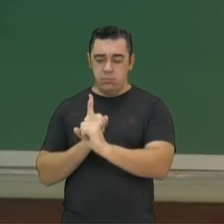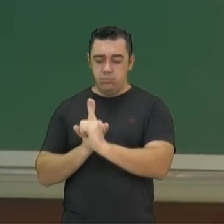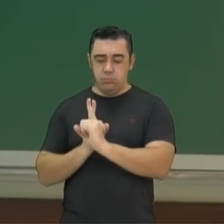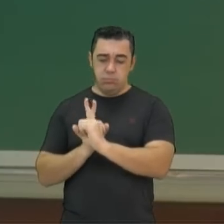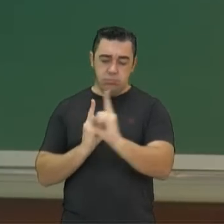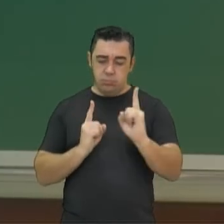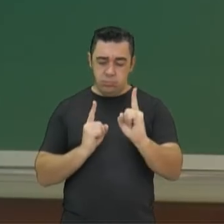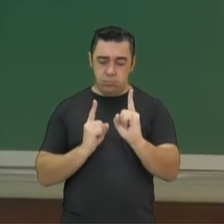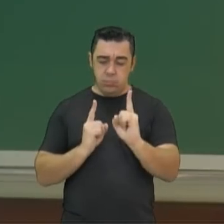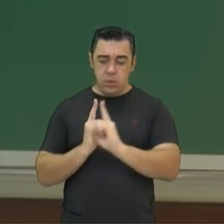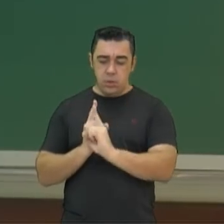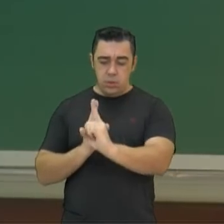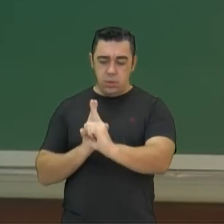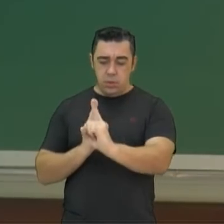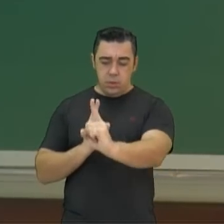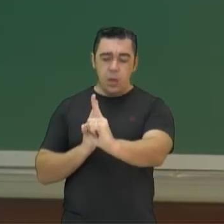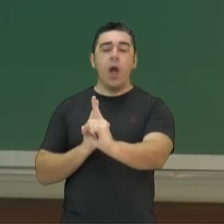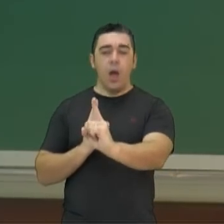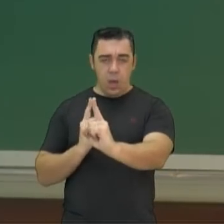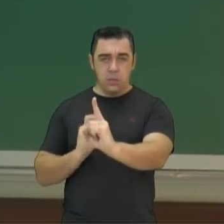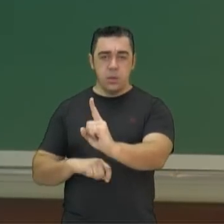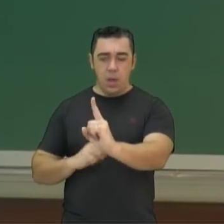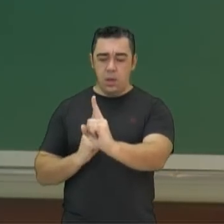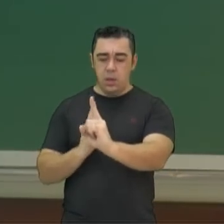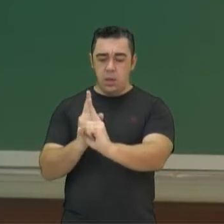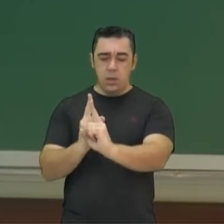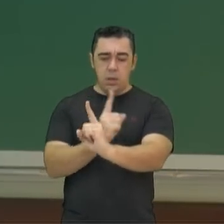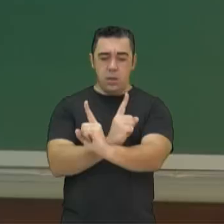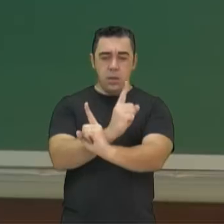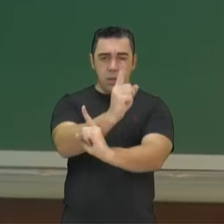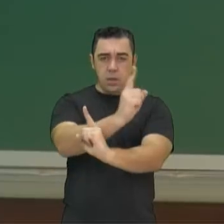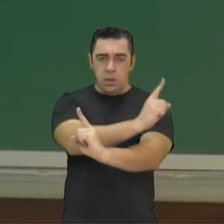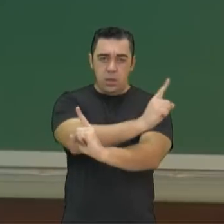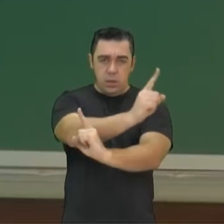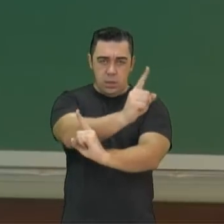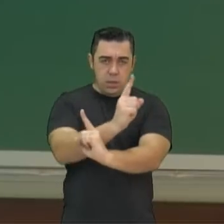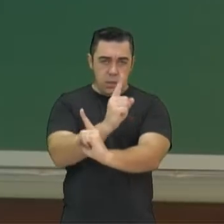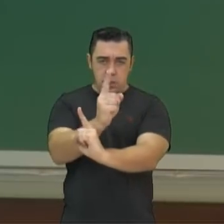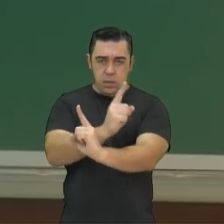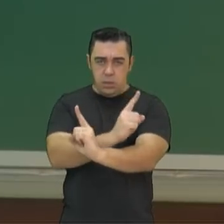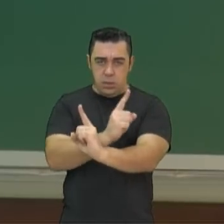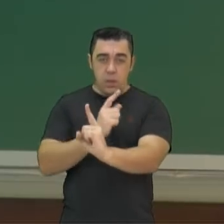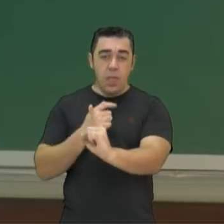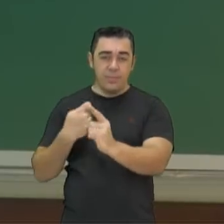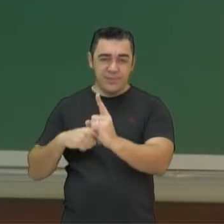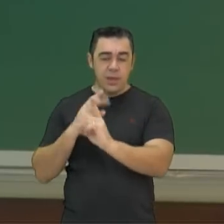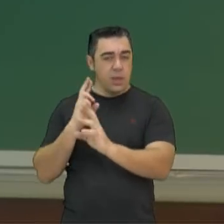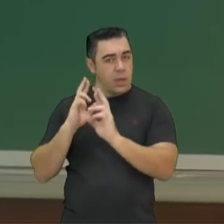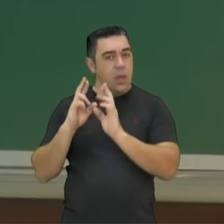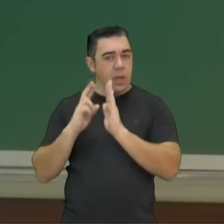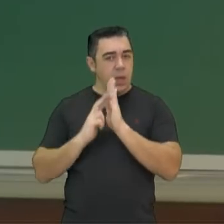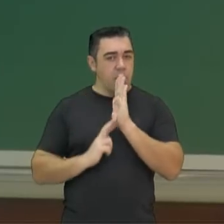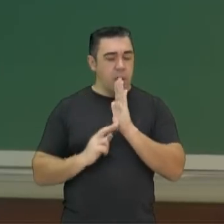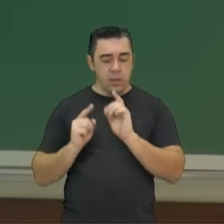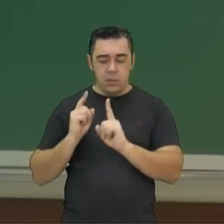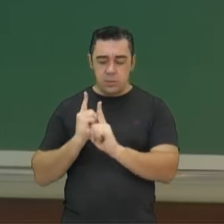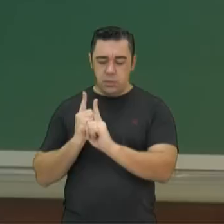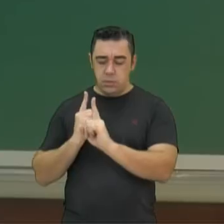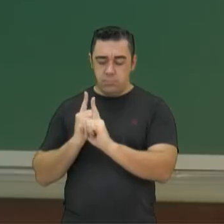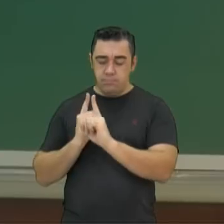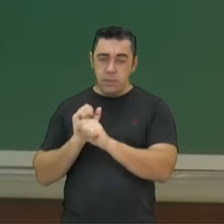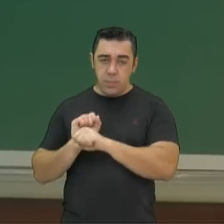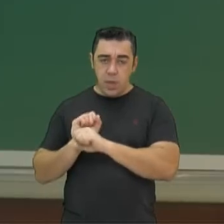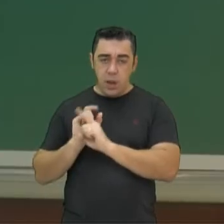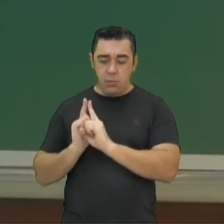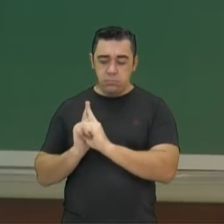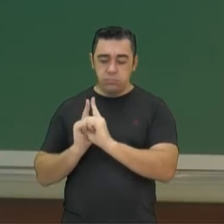travada. Né? Então, eu não posso pular por cima do meu peão para continuar no tabuleiro. Então, eu tenho que respeitar essa ordem. Apesar do peão ser